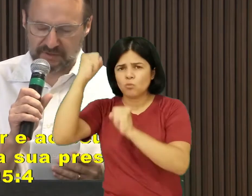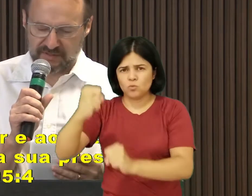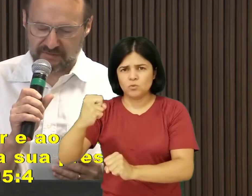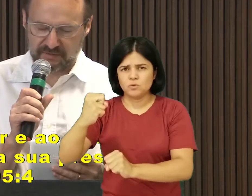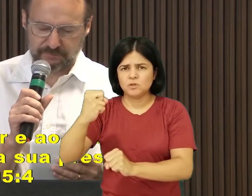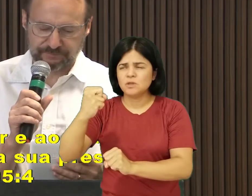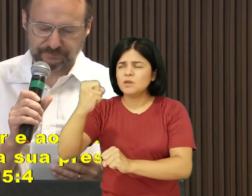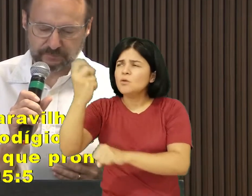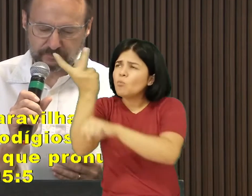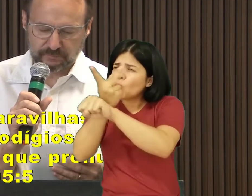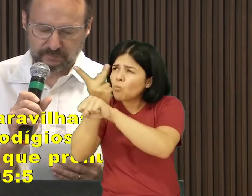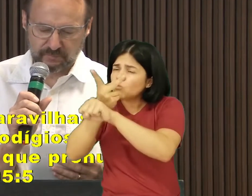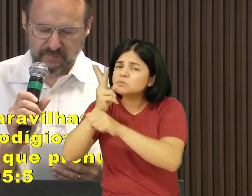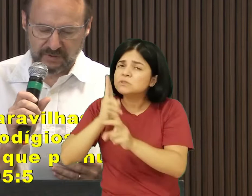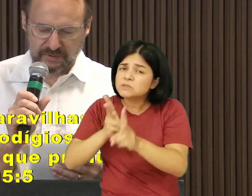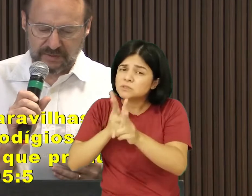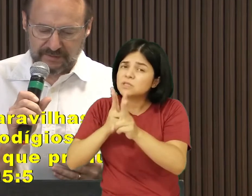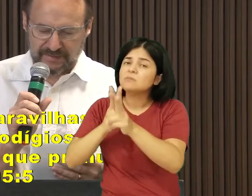sua presença.